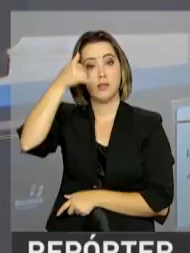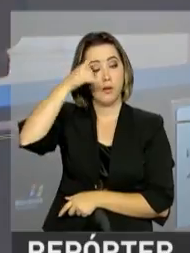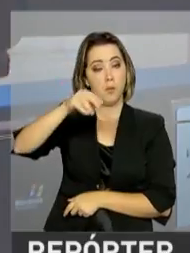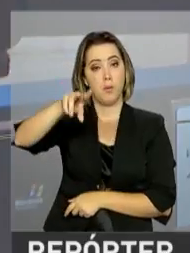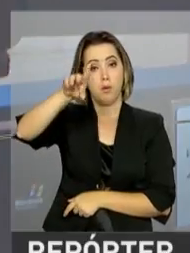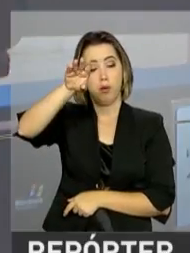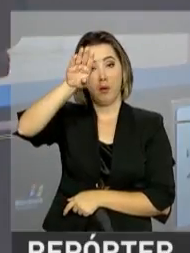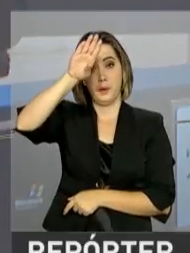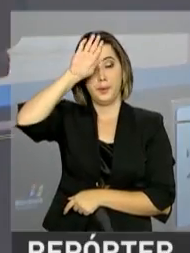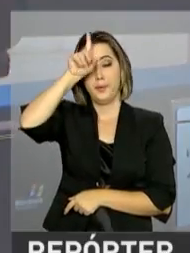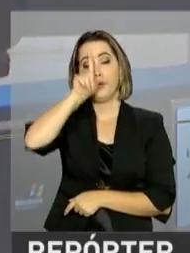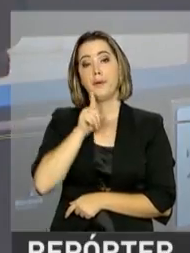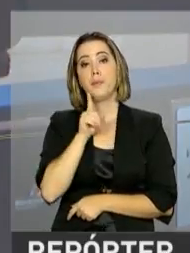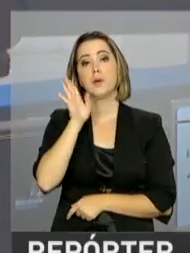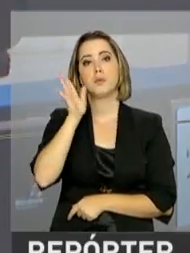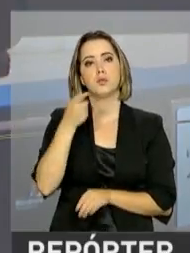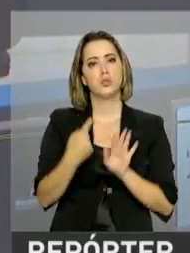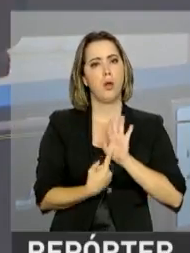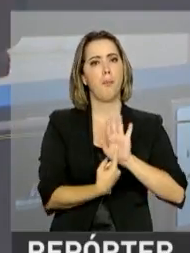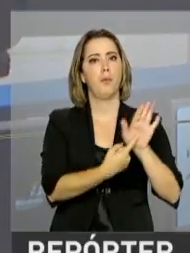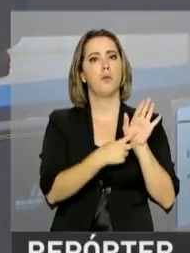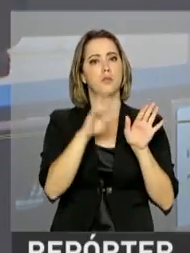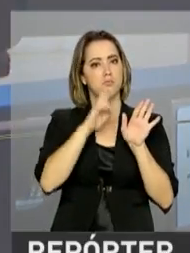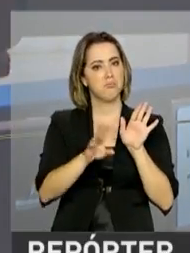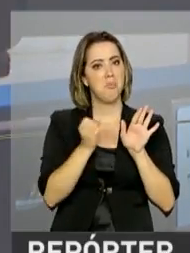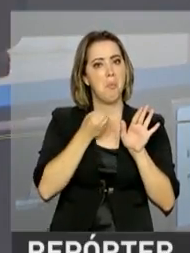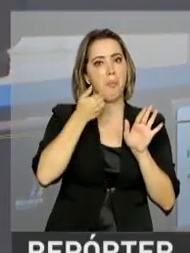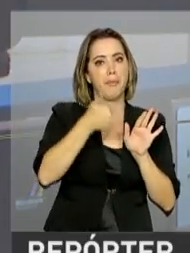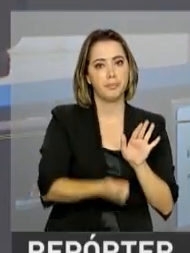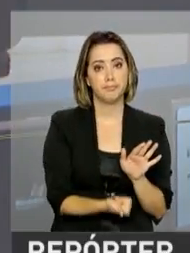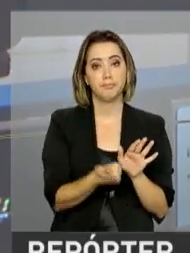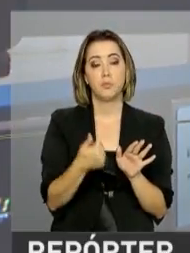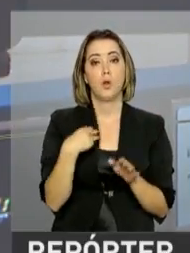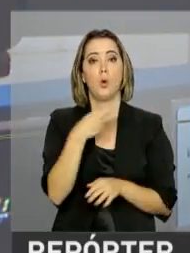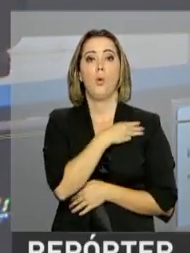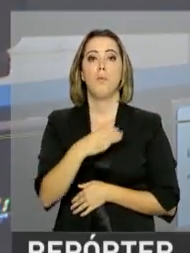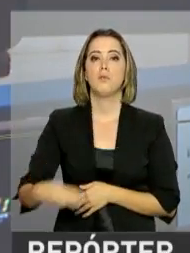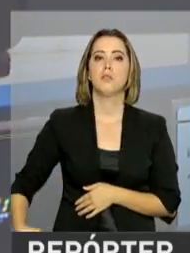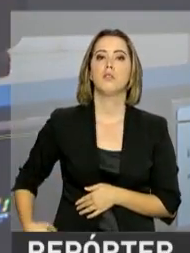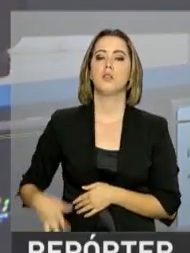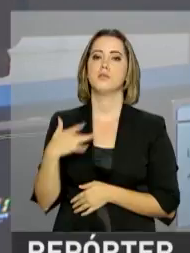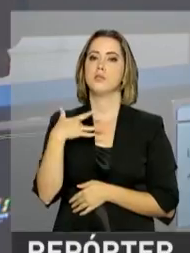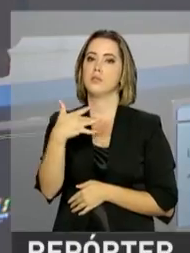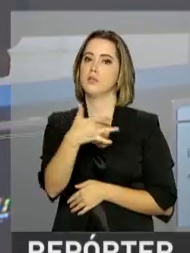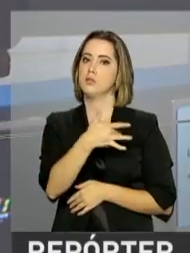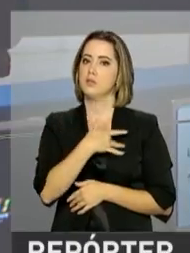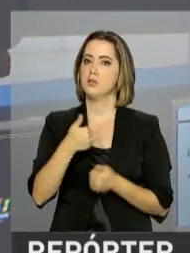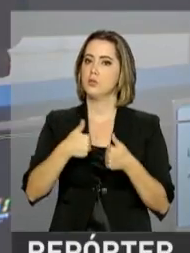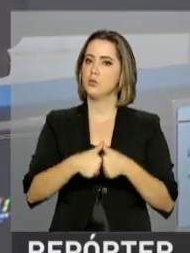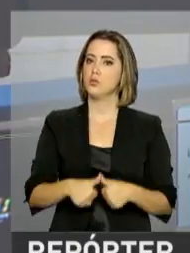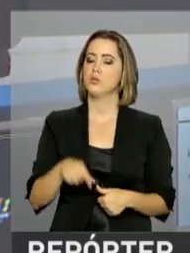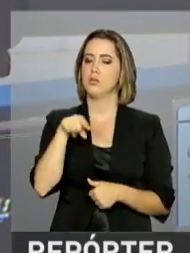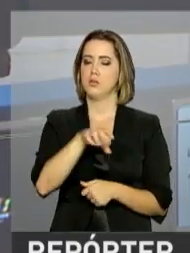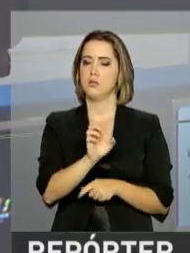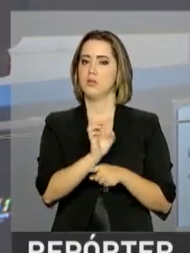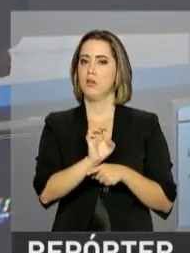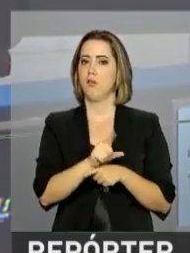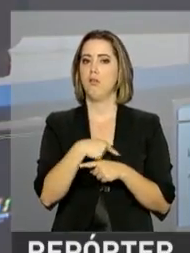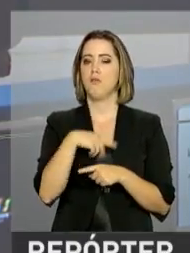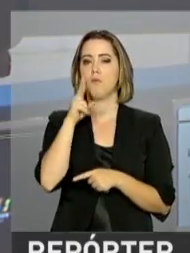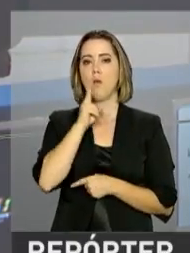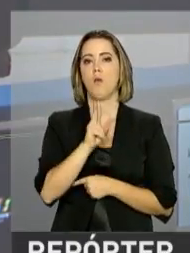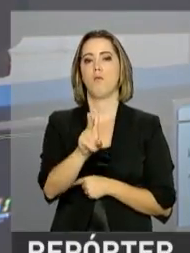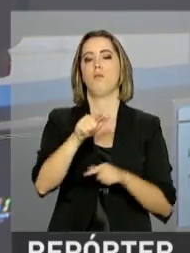Espírito Santo já mostram resultados positivos. O ministro da Saúde, Ricardo Barros, esteve no estado e acompanhou o trabalho